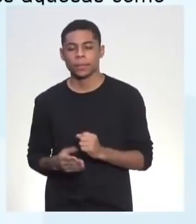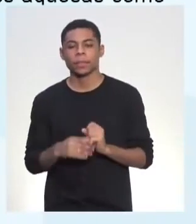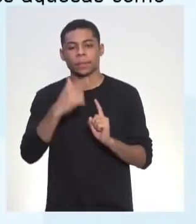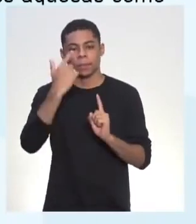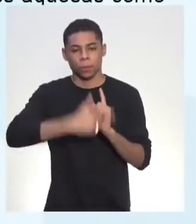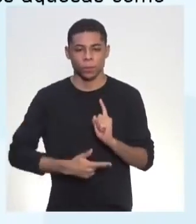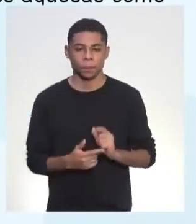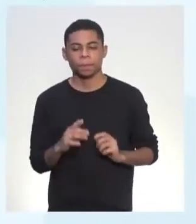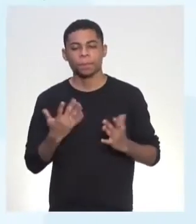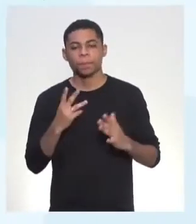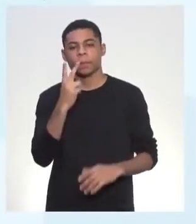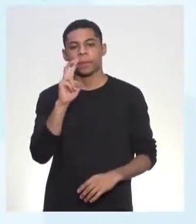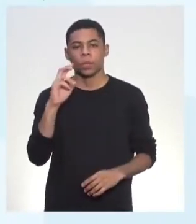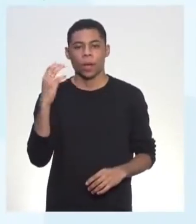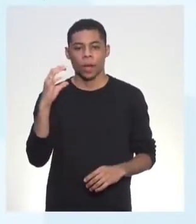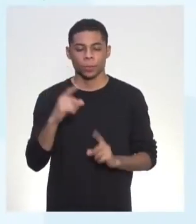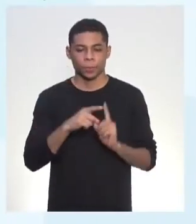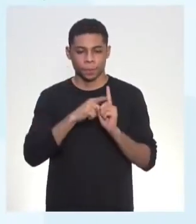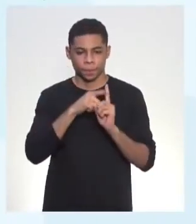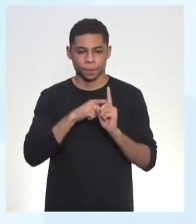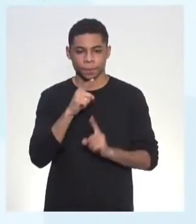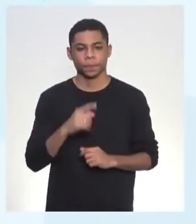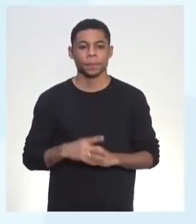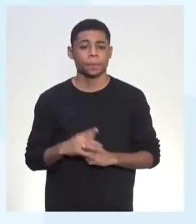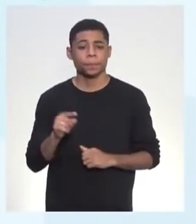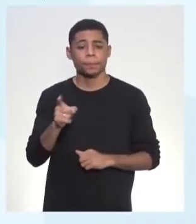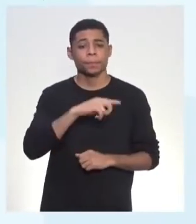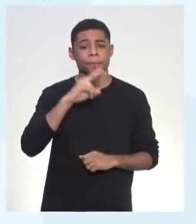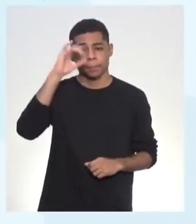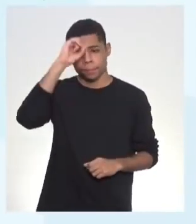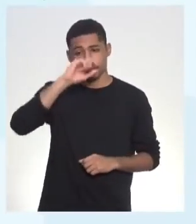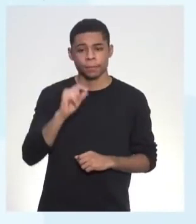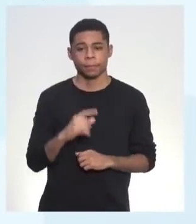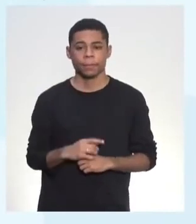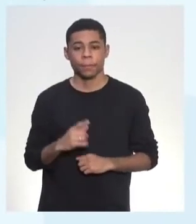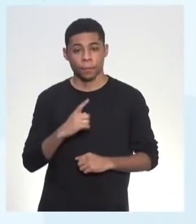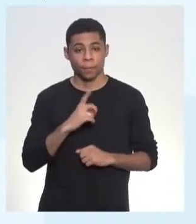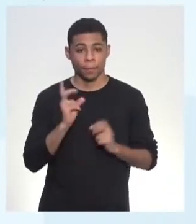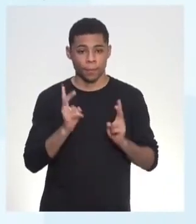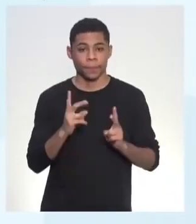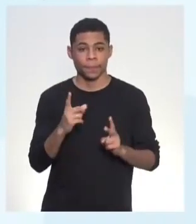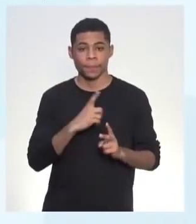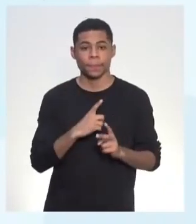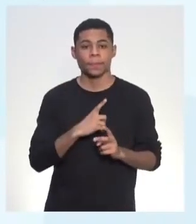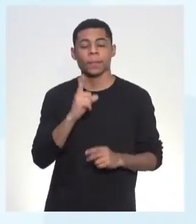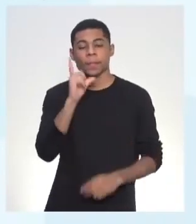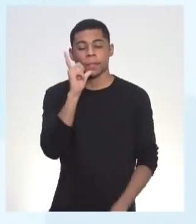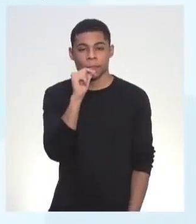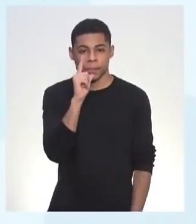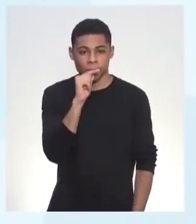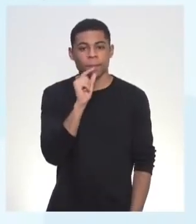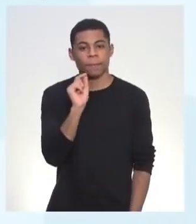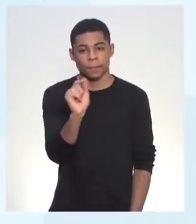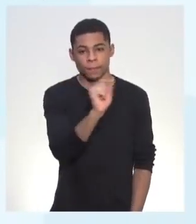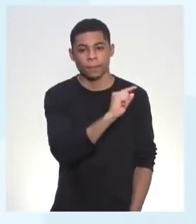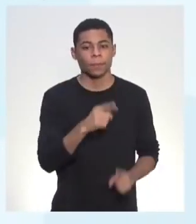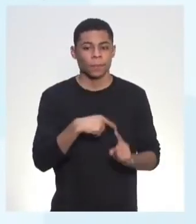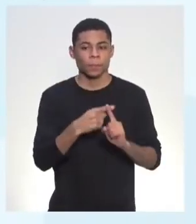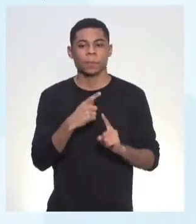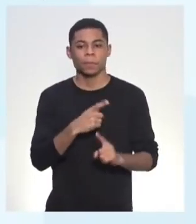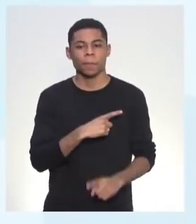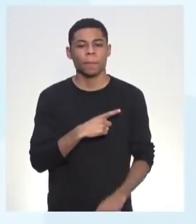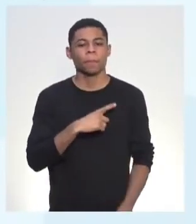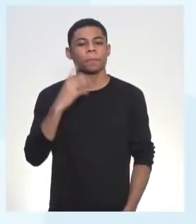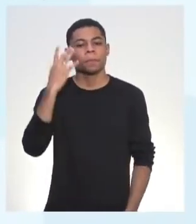25 graus Celsius. Objeto de conhecimento, acidez e basicidade das águas e alguns de seus efeitos no